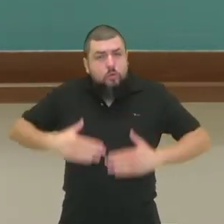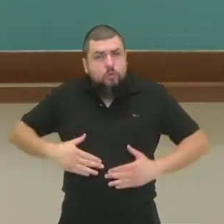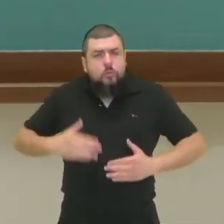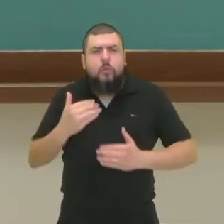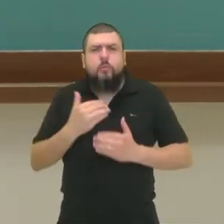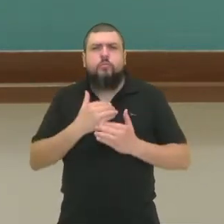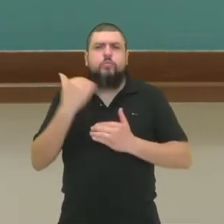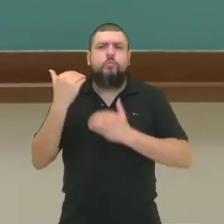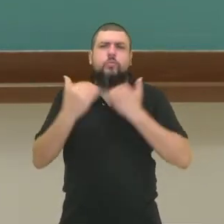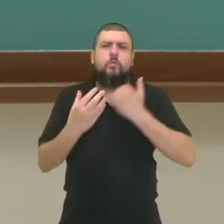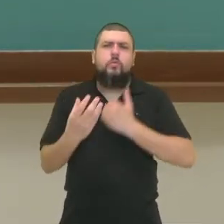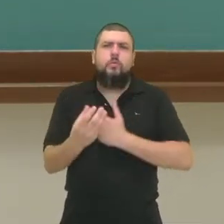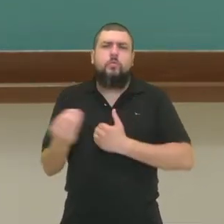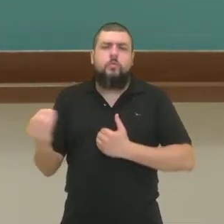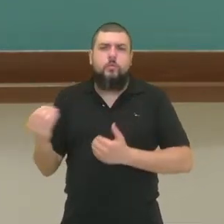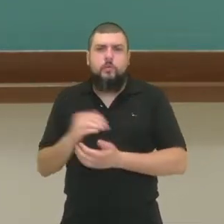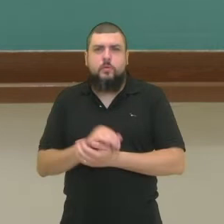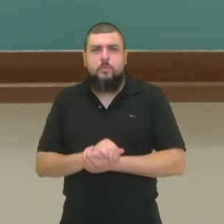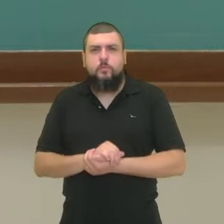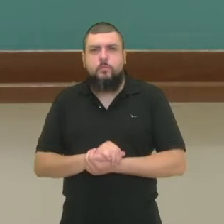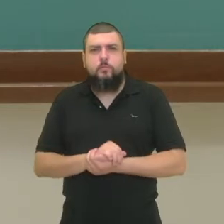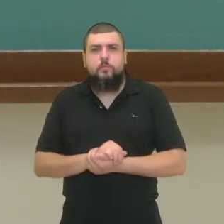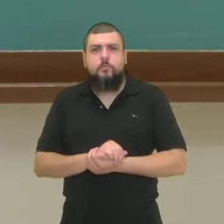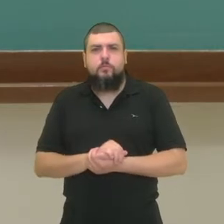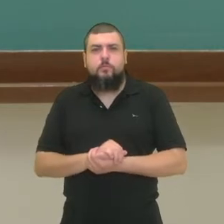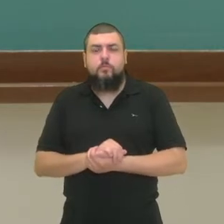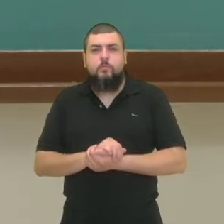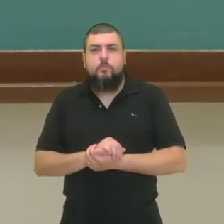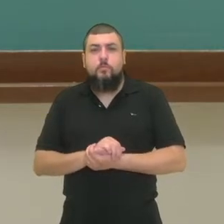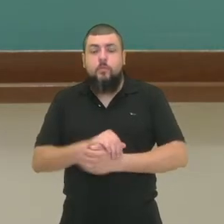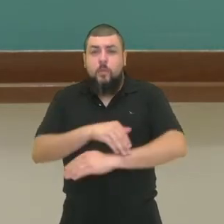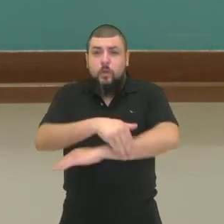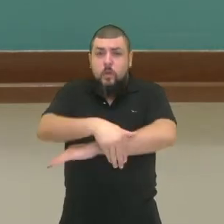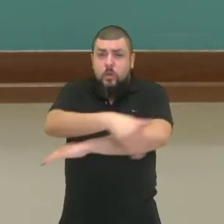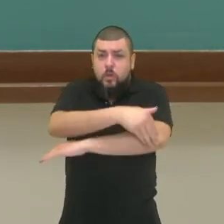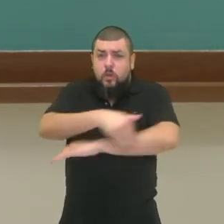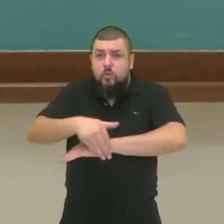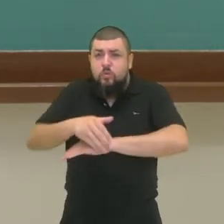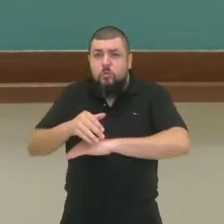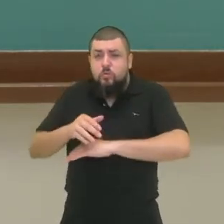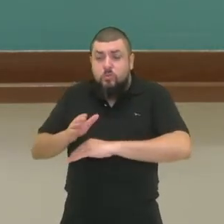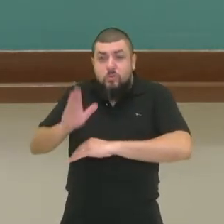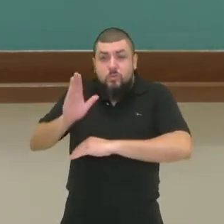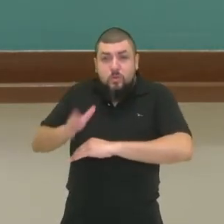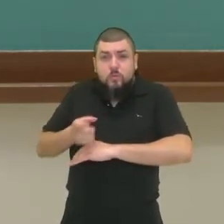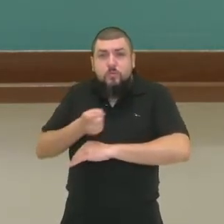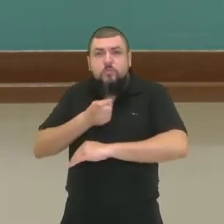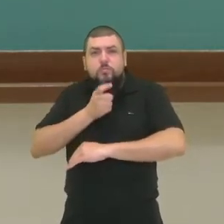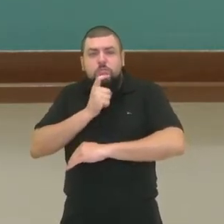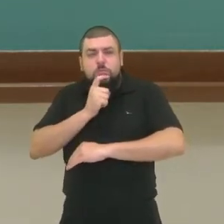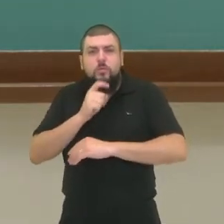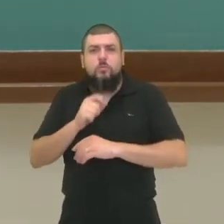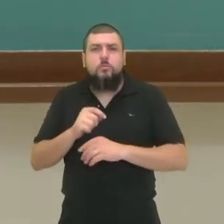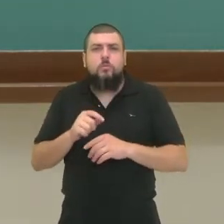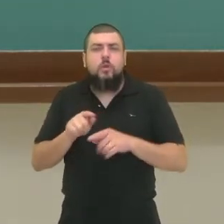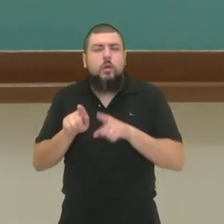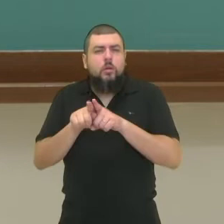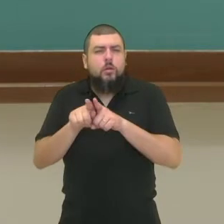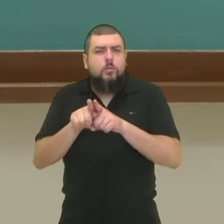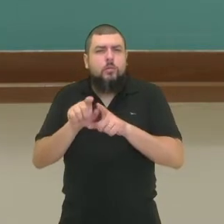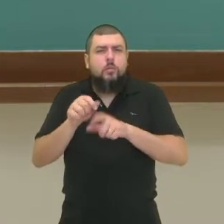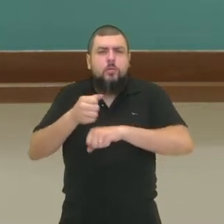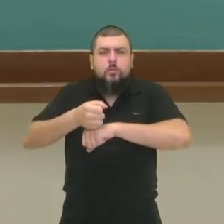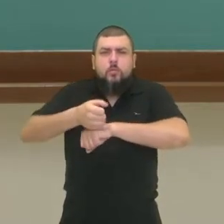relento. Some-se a isso o gelado da rua, da calçada, às vezes as intempéries como garoa,